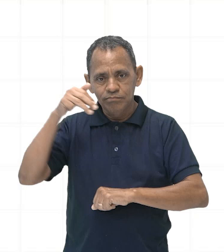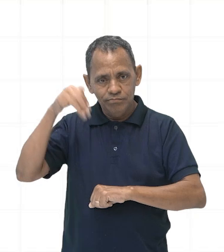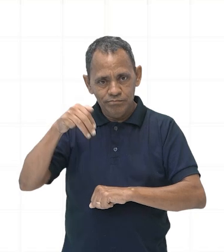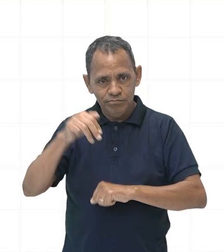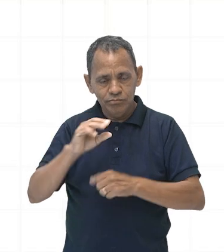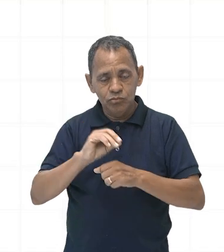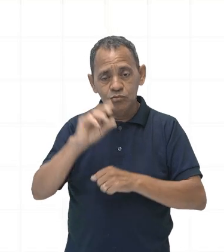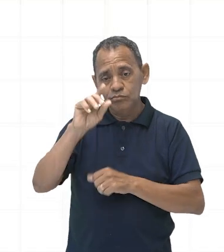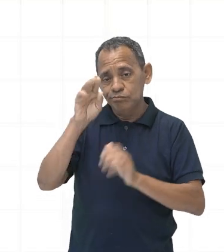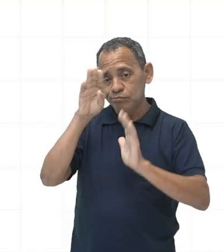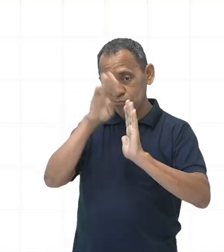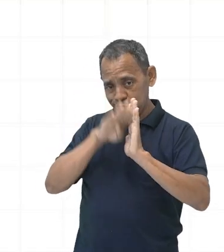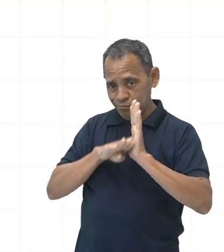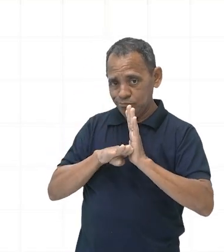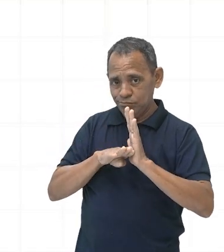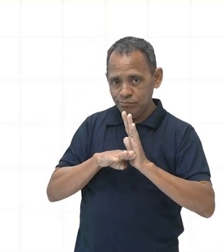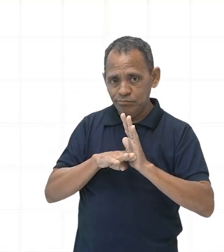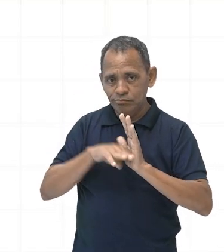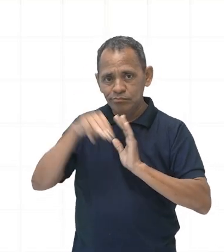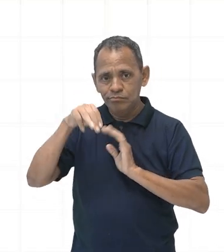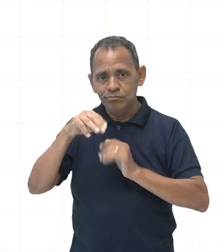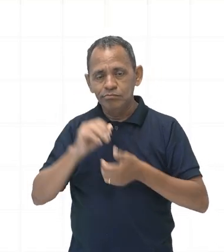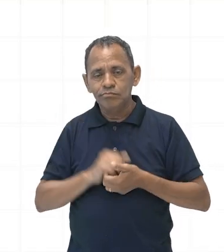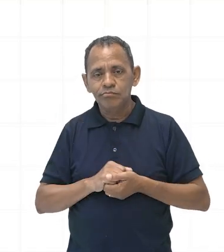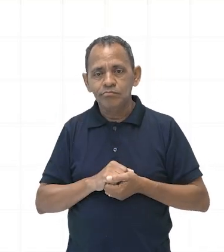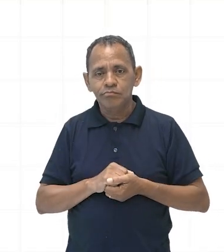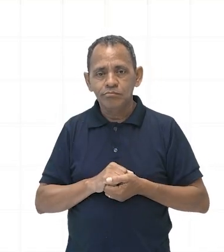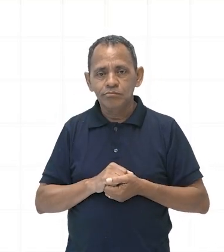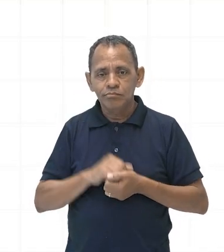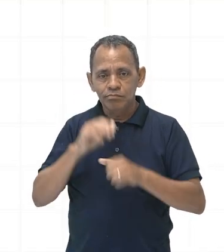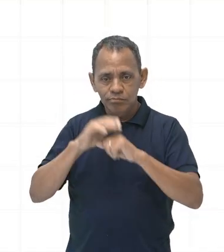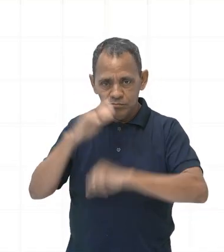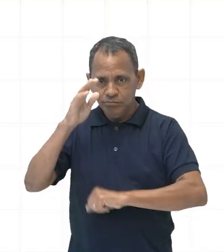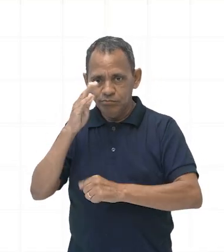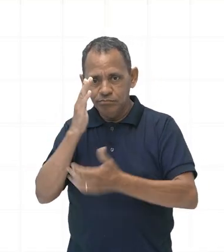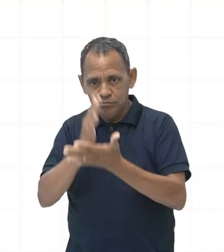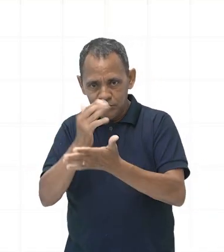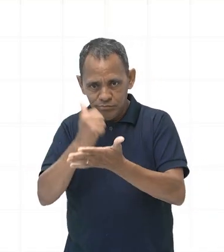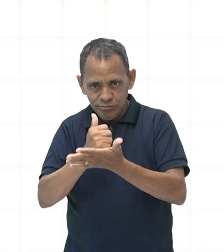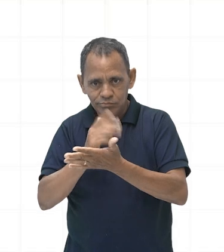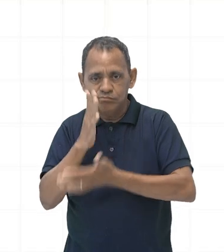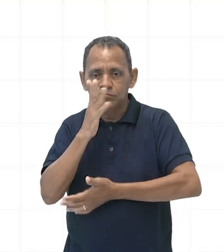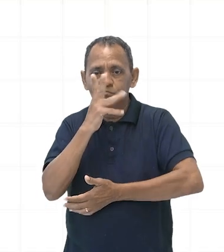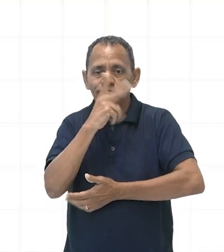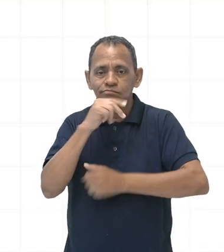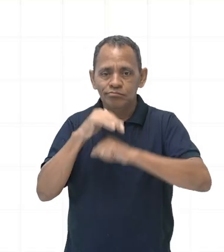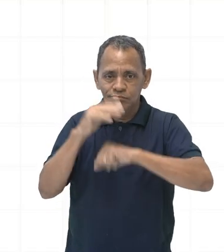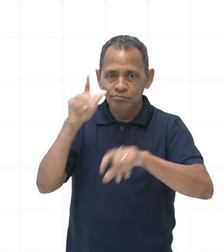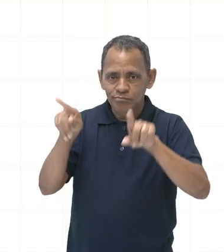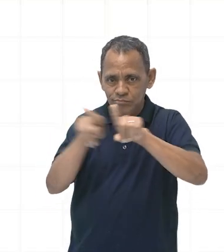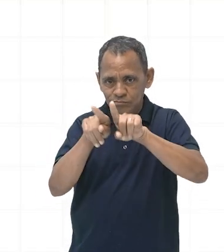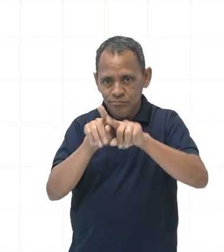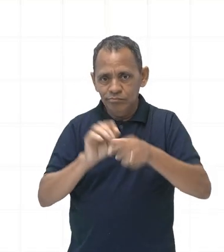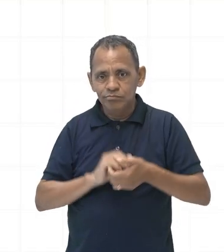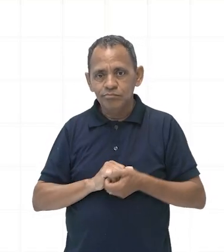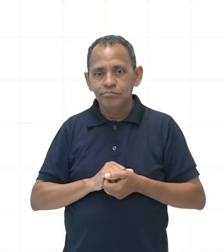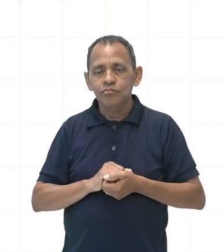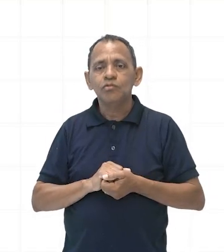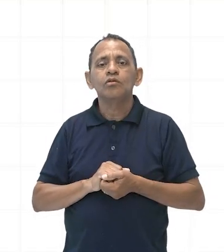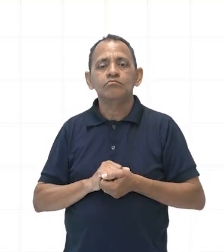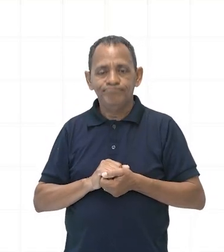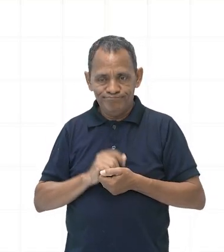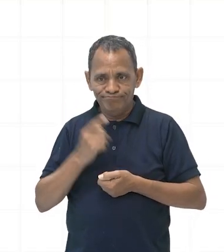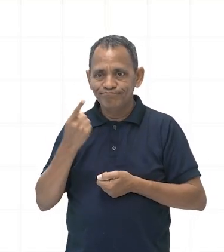bem, mais bolos vai demorar mais tempo para fazer, né? Então, mais e mais.